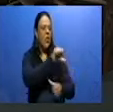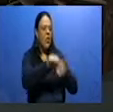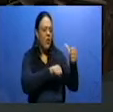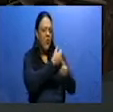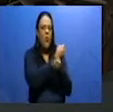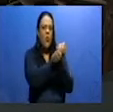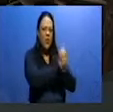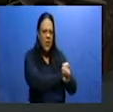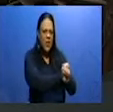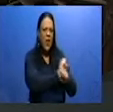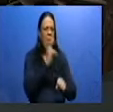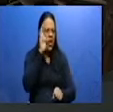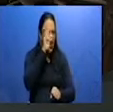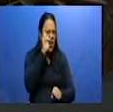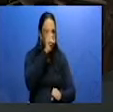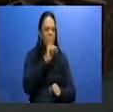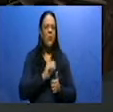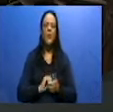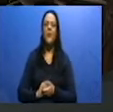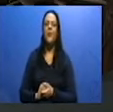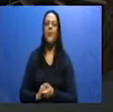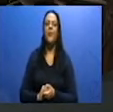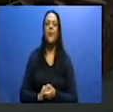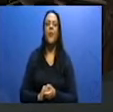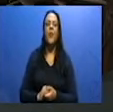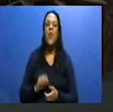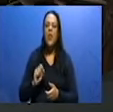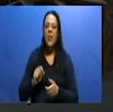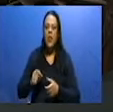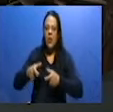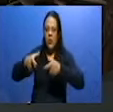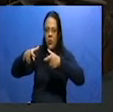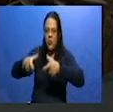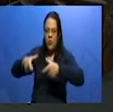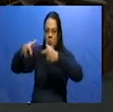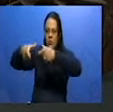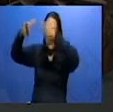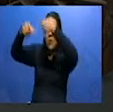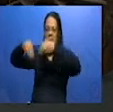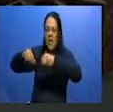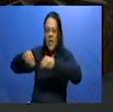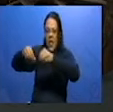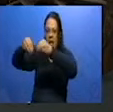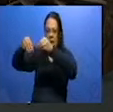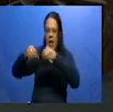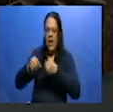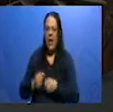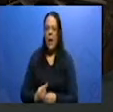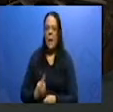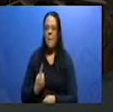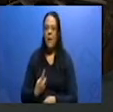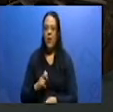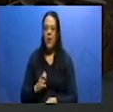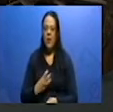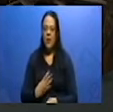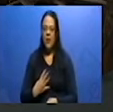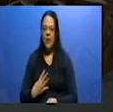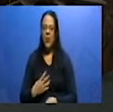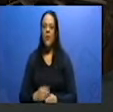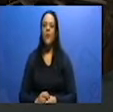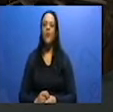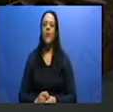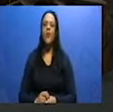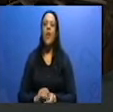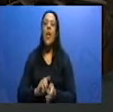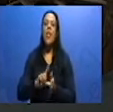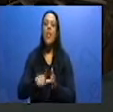deles, né? Então, as capitanias foram em 1534, depois chegada do primeiro navio